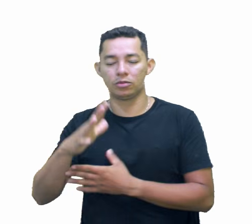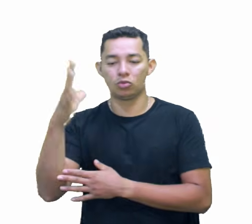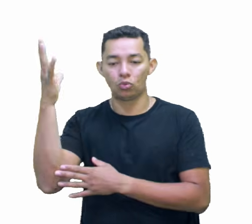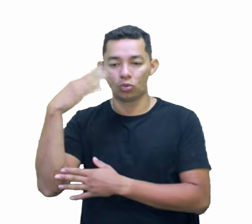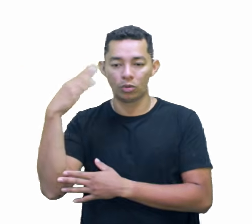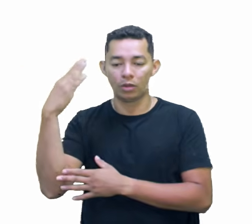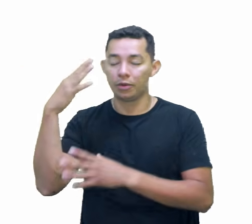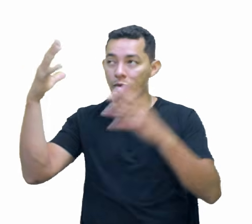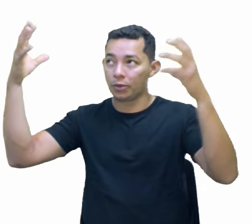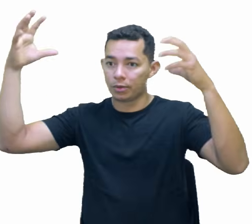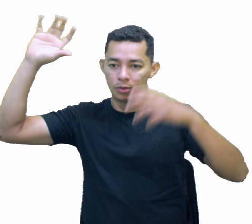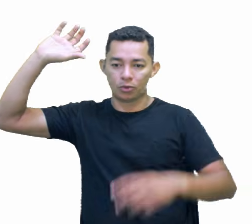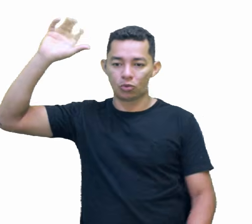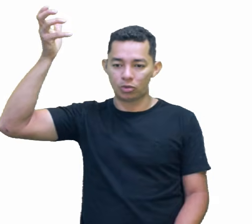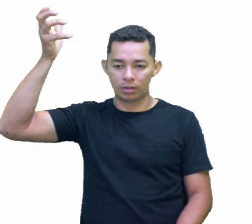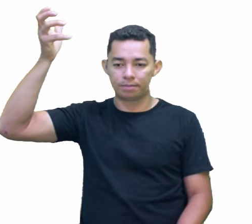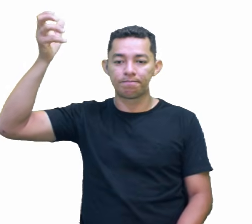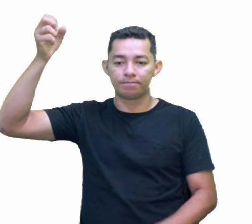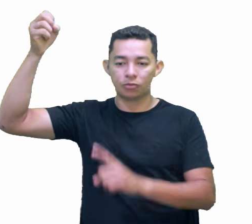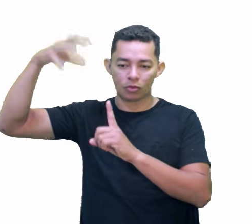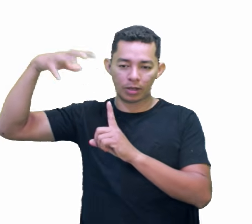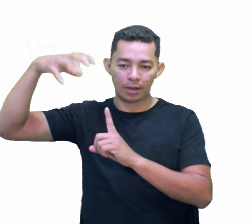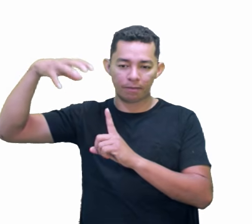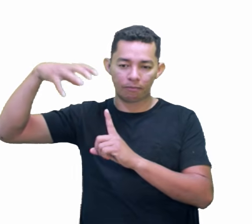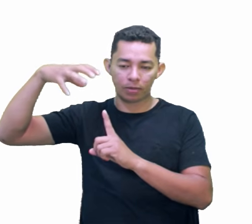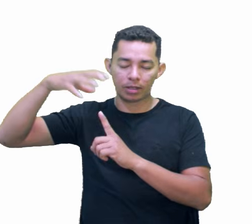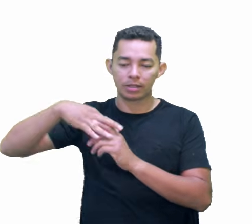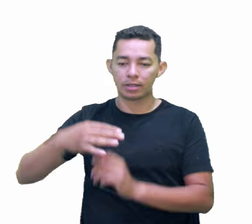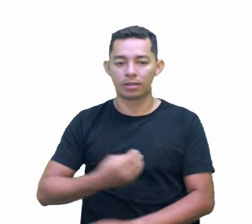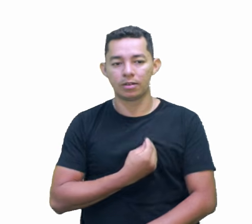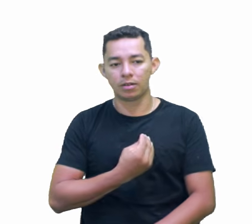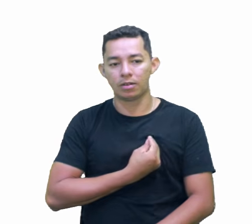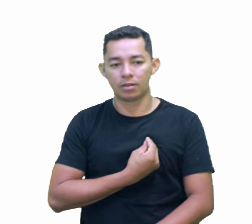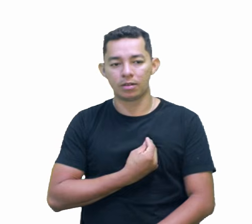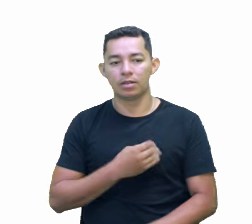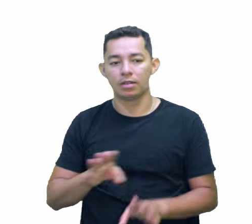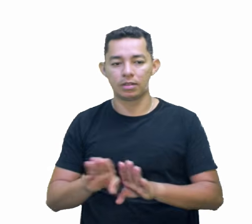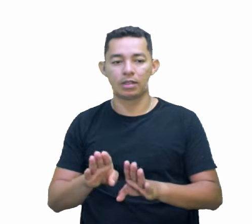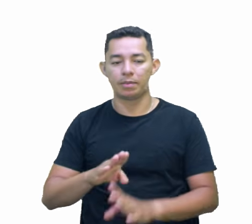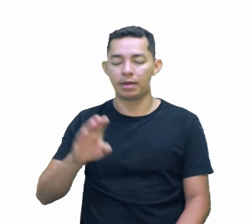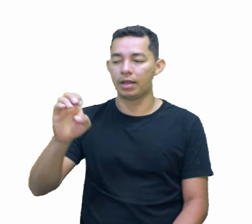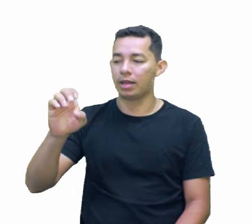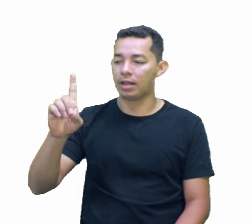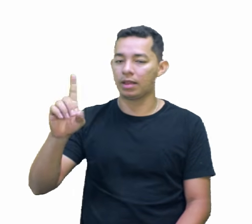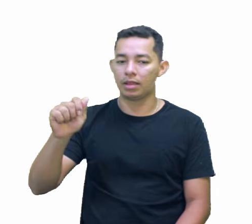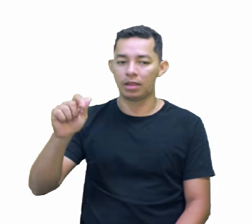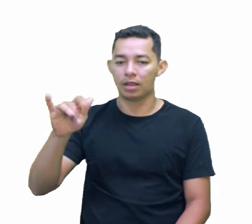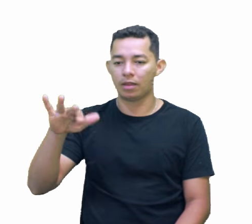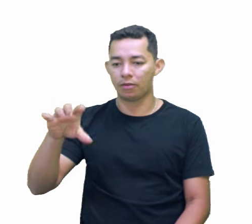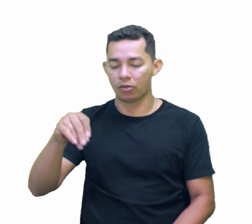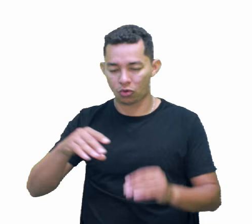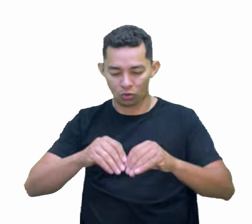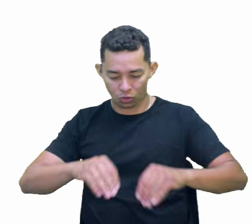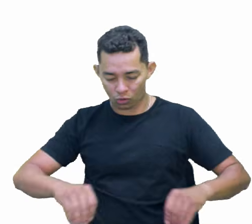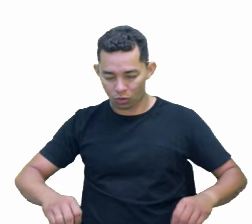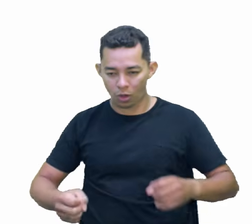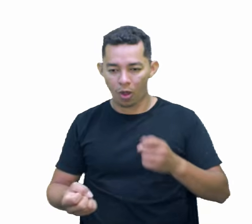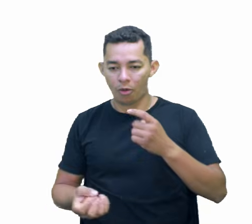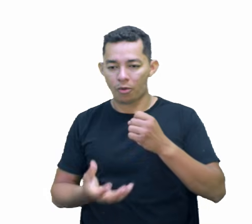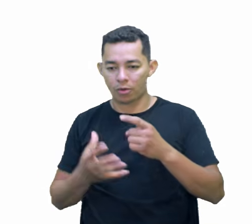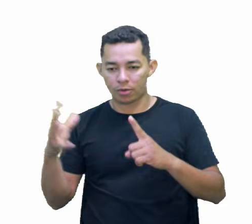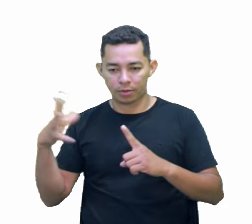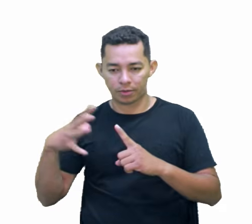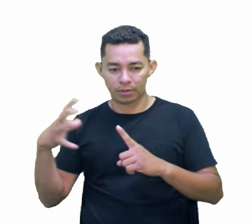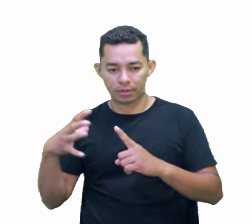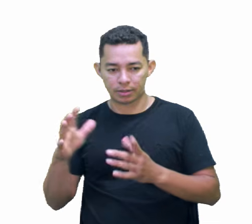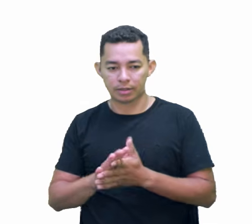nos seres vivos. Nós temos os fatores edáficos, onde o solo influencia nos seres vivos. Os fatores